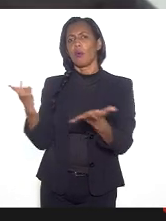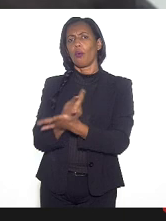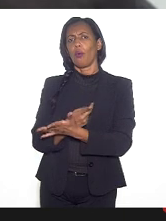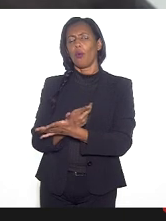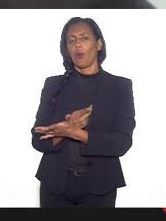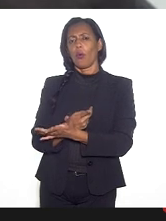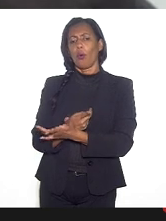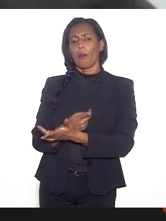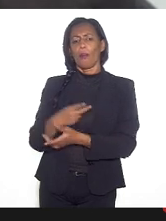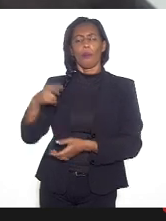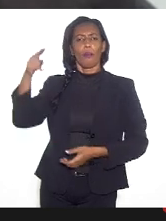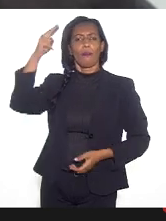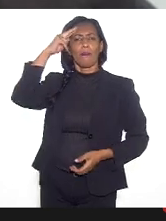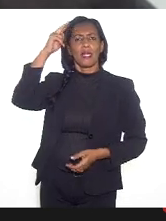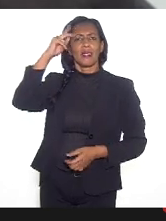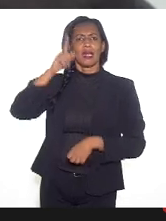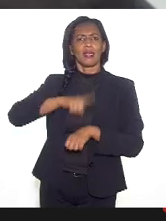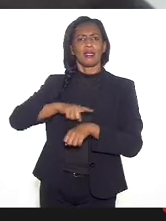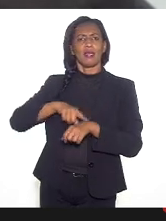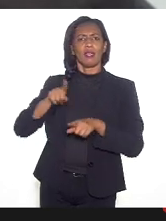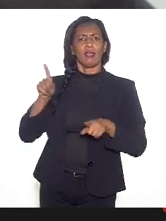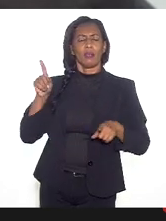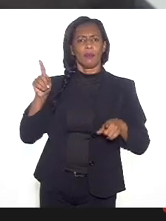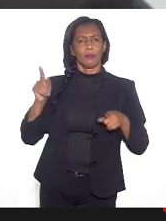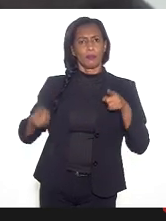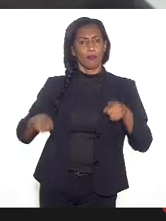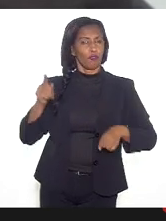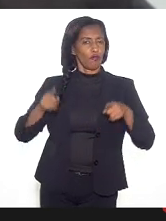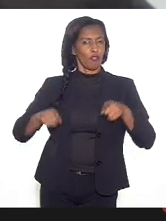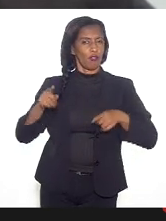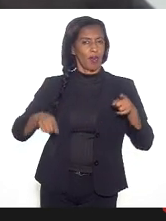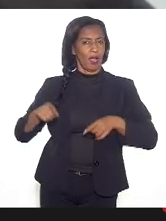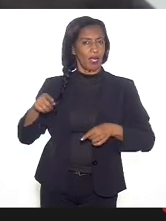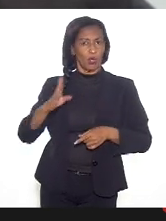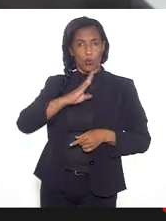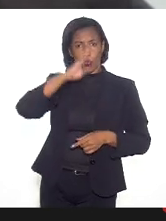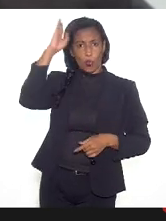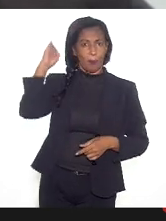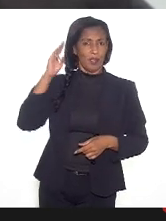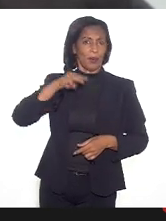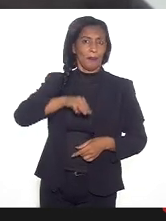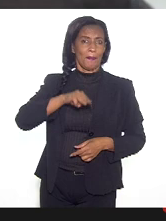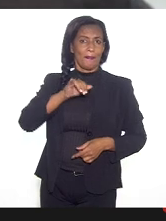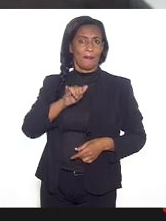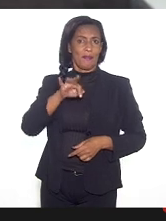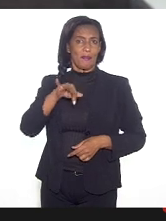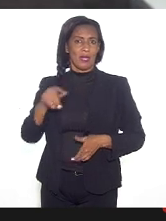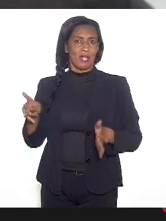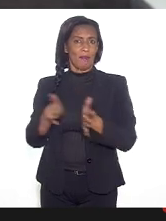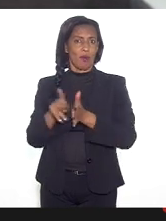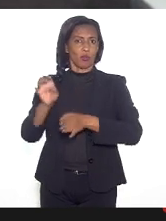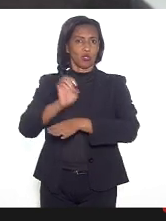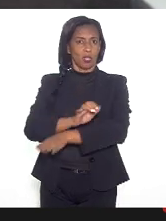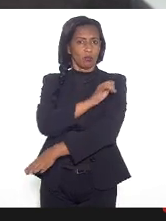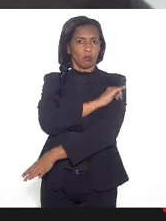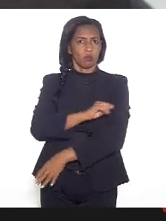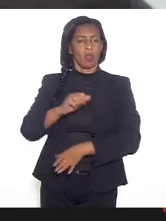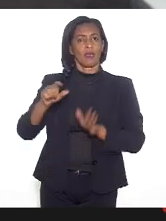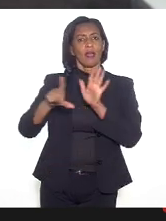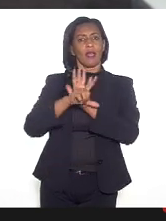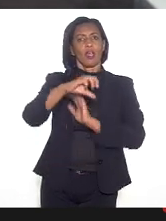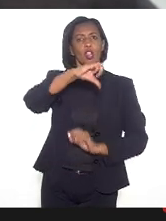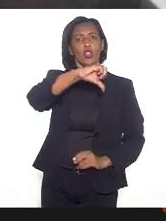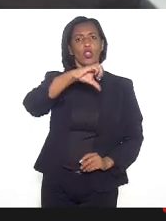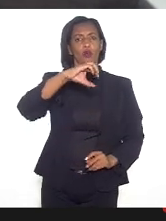concurso para o Serviço Militar Temporário Voluntário SMTV no Corpo de Bombeiros Militar do Estado do Rio de Janeiro, com base na Lei